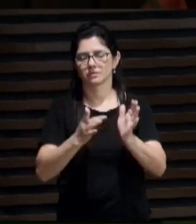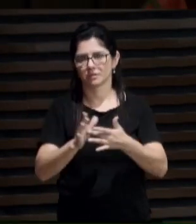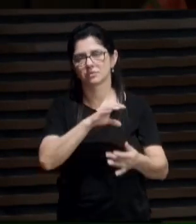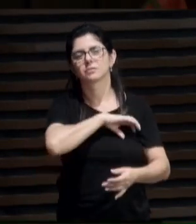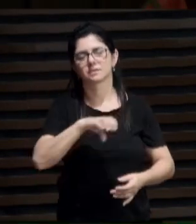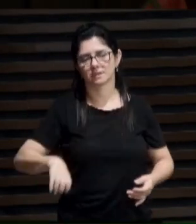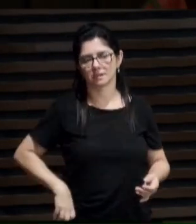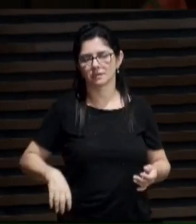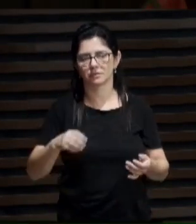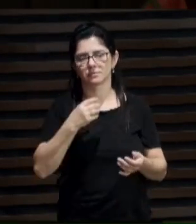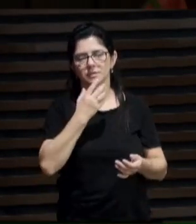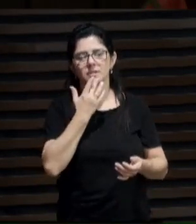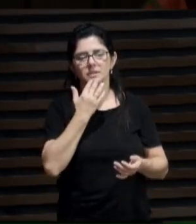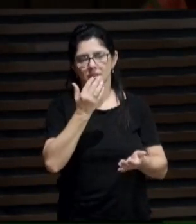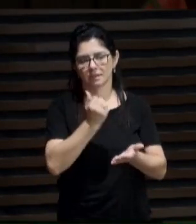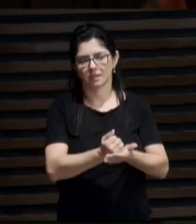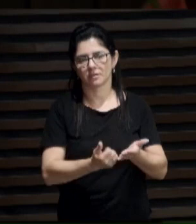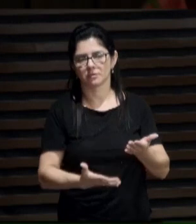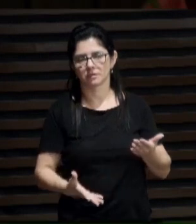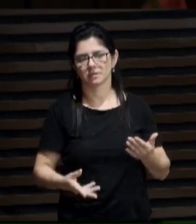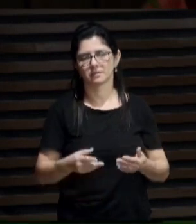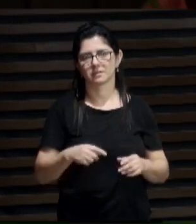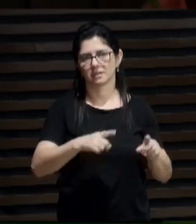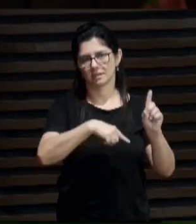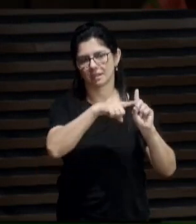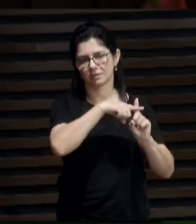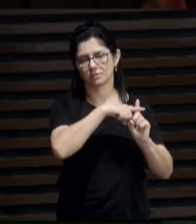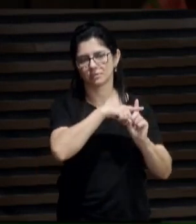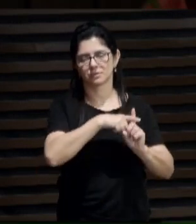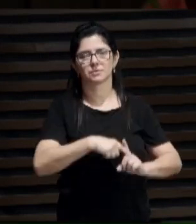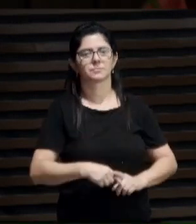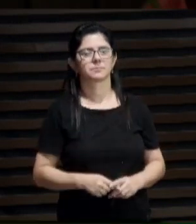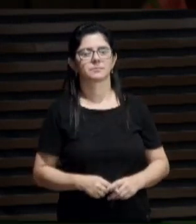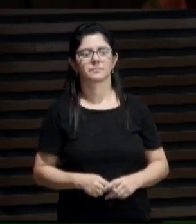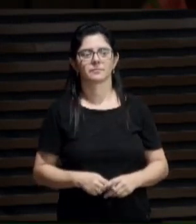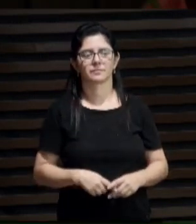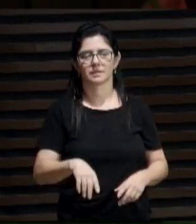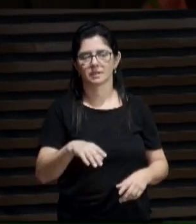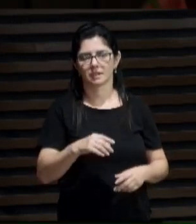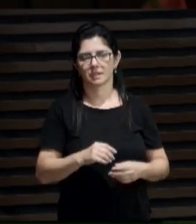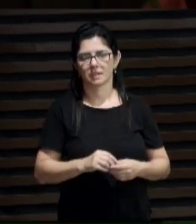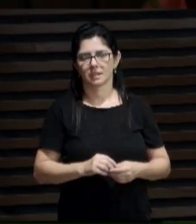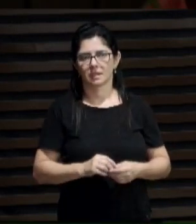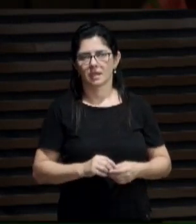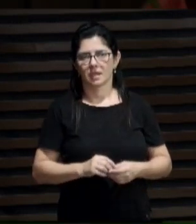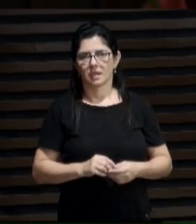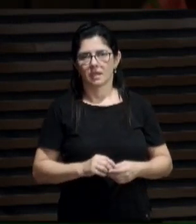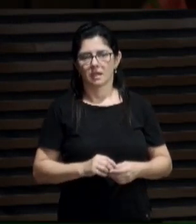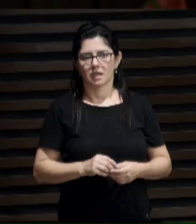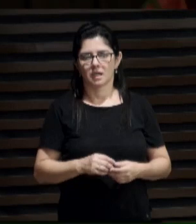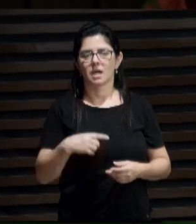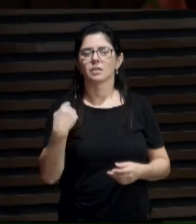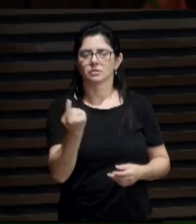sangue na cruz, como diz Hebreus 10, 19 a 22. Ao sermos identificados com Cristo